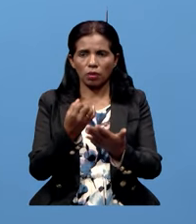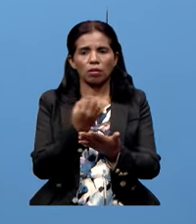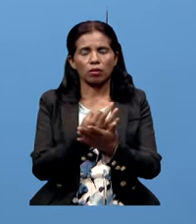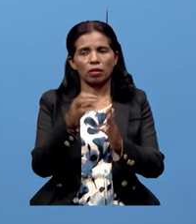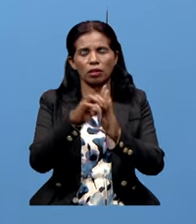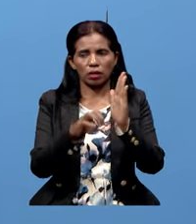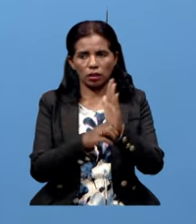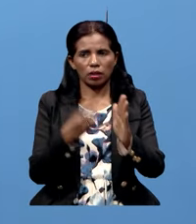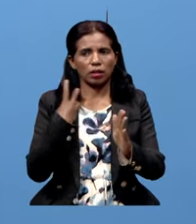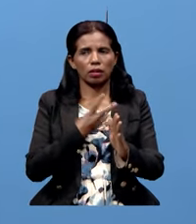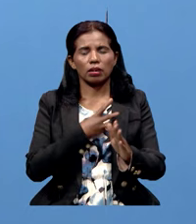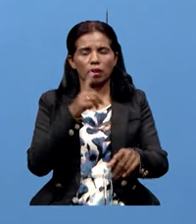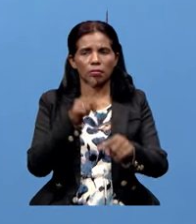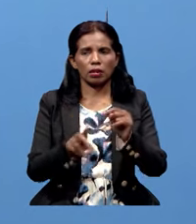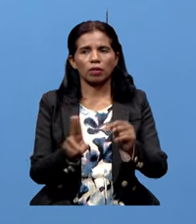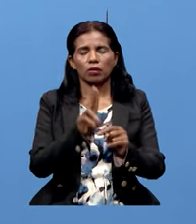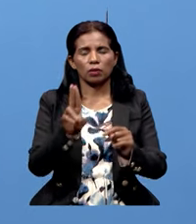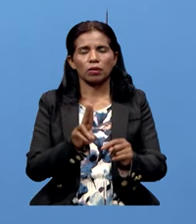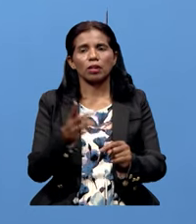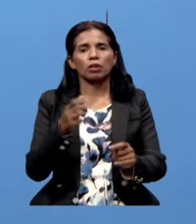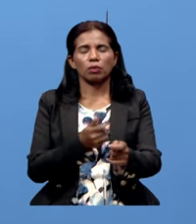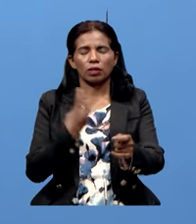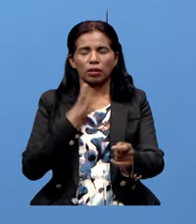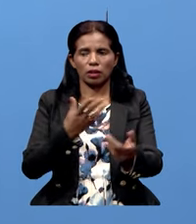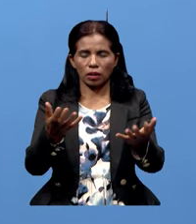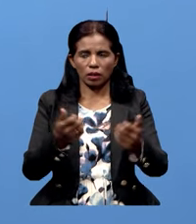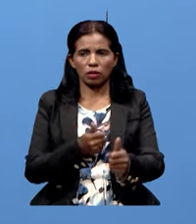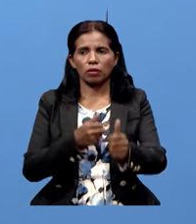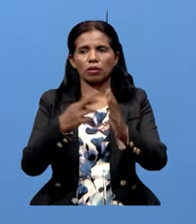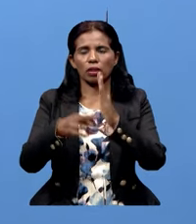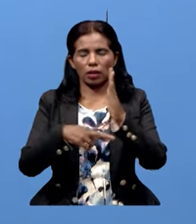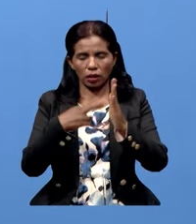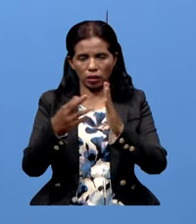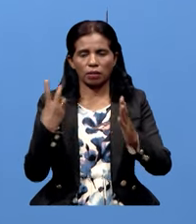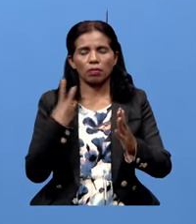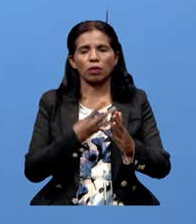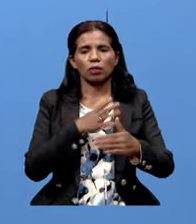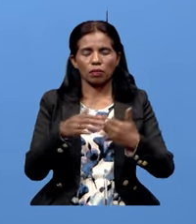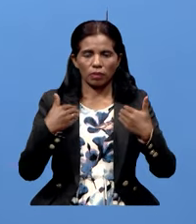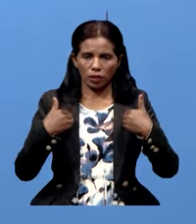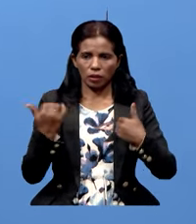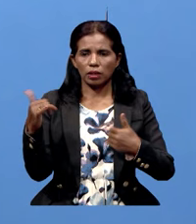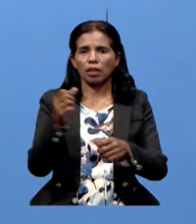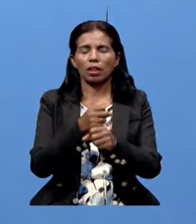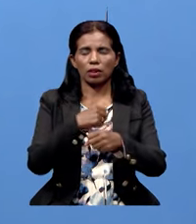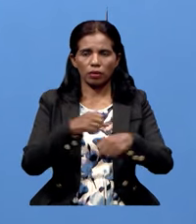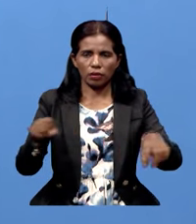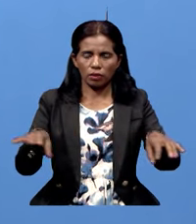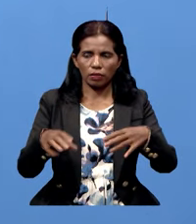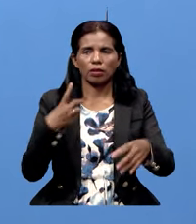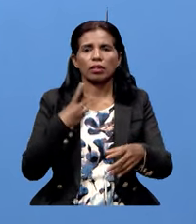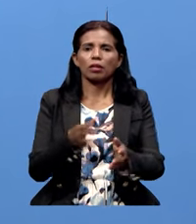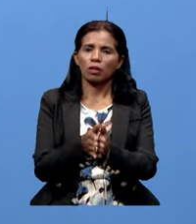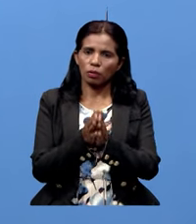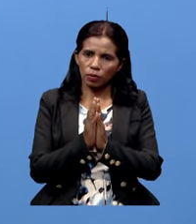tal, a bela, gera por ter a cara. Mas bem, tem que preencher requisitos de tudo bem. Se o ralo no serviço, com certeza, e tem uso